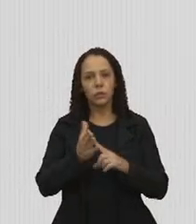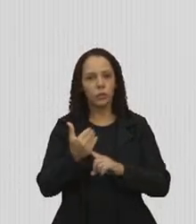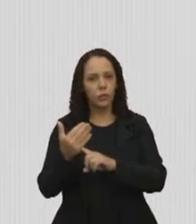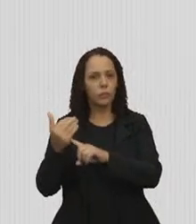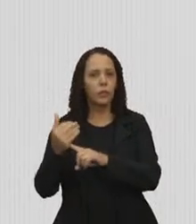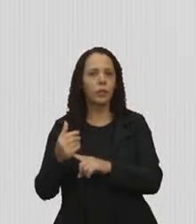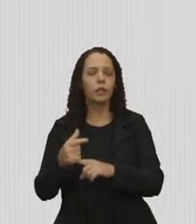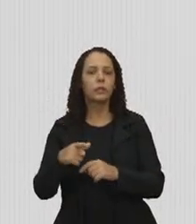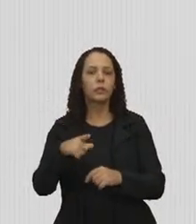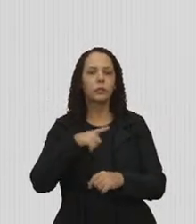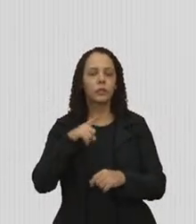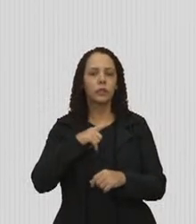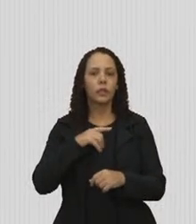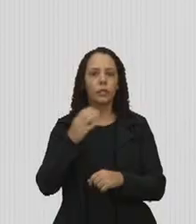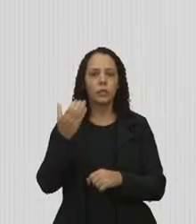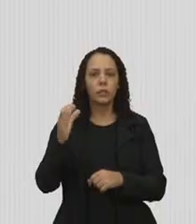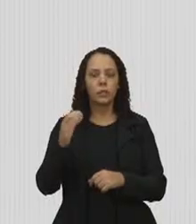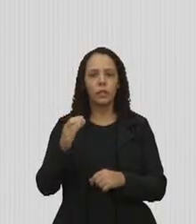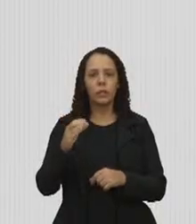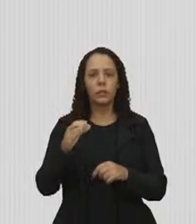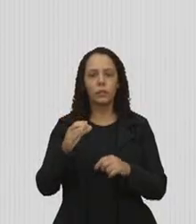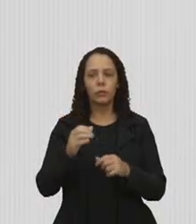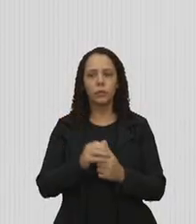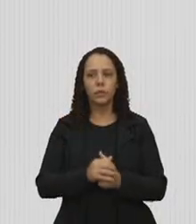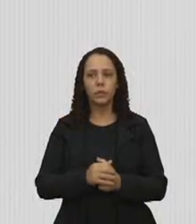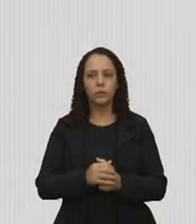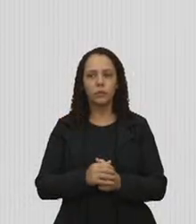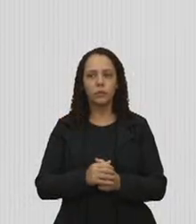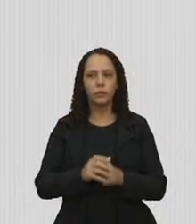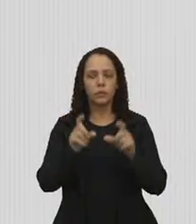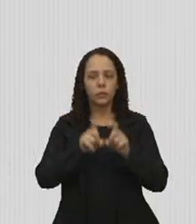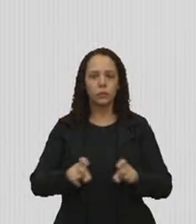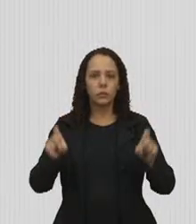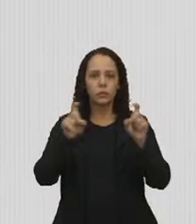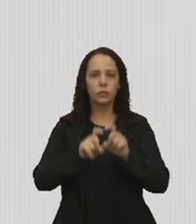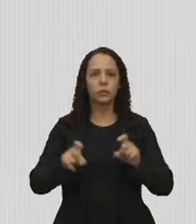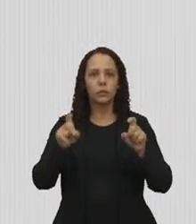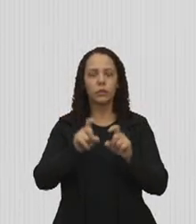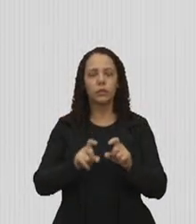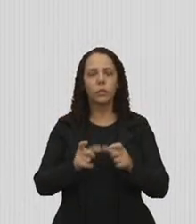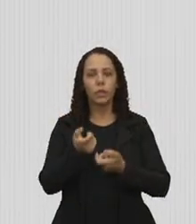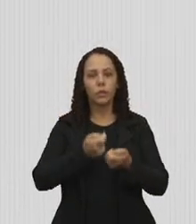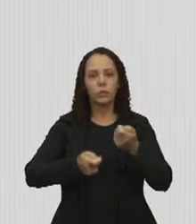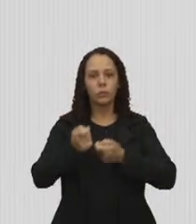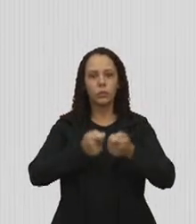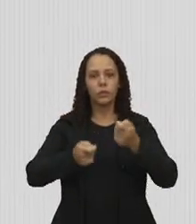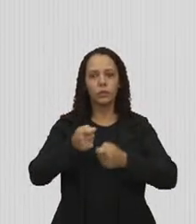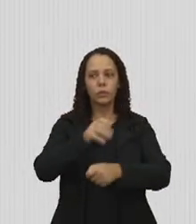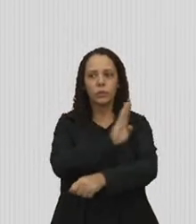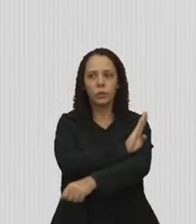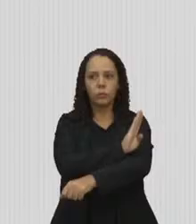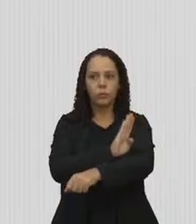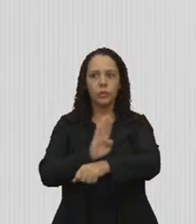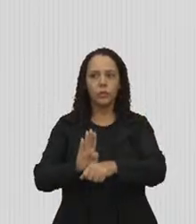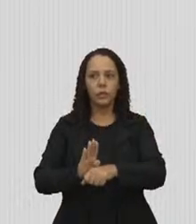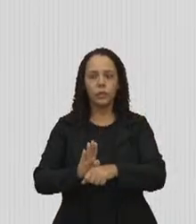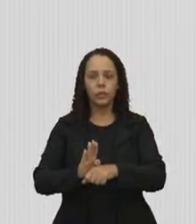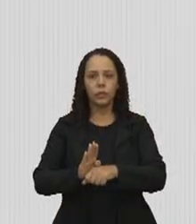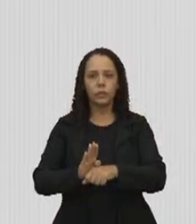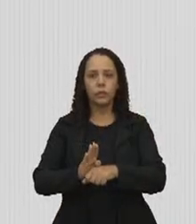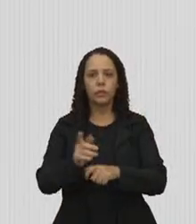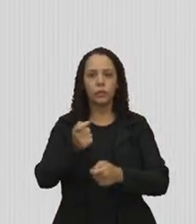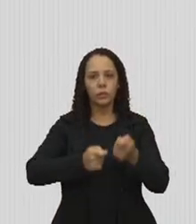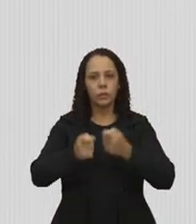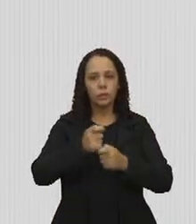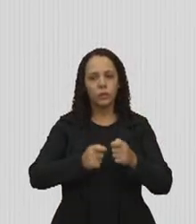computação, bacharelado em ciência da computação. O pessoal da gestão, da administração, ficou com bacharelado em administração. O pessoal da